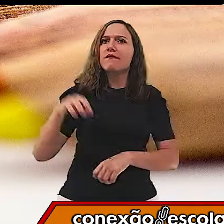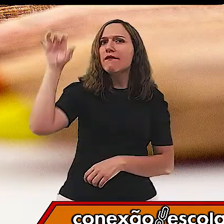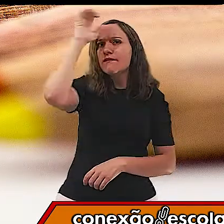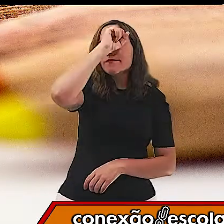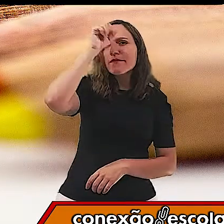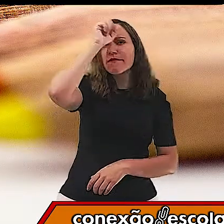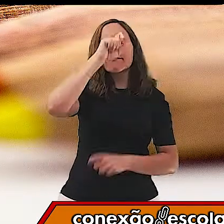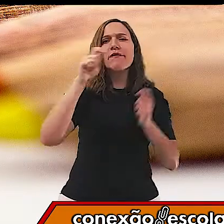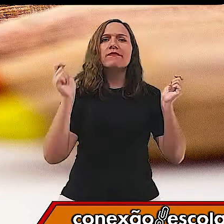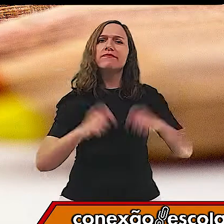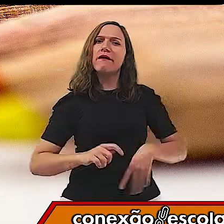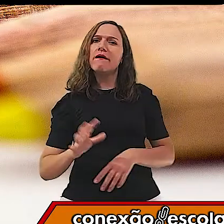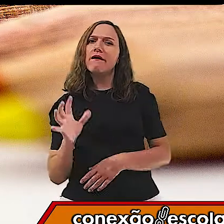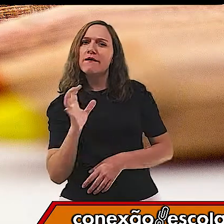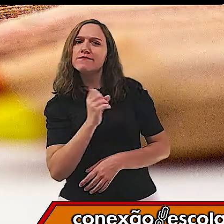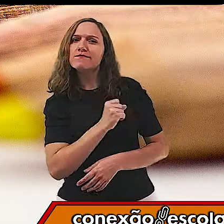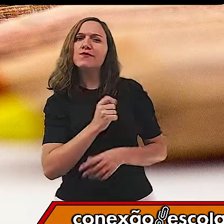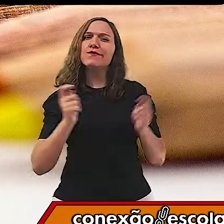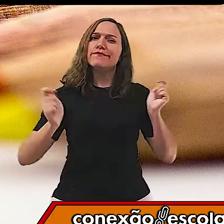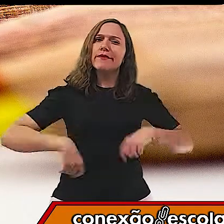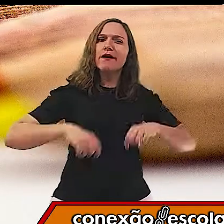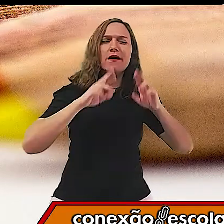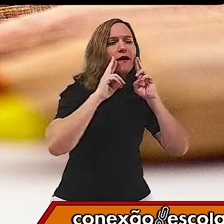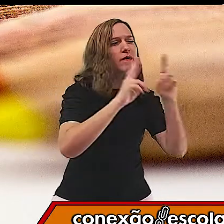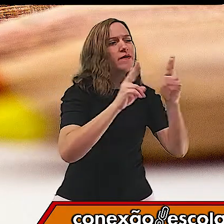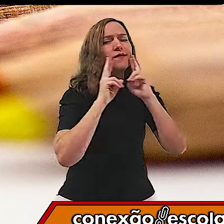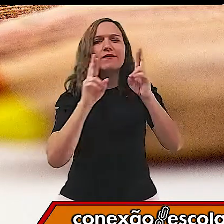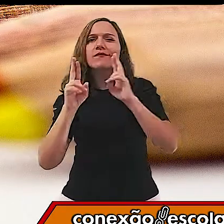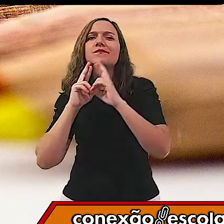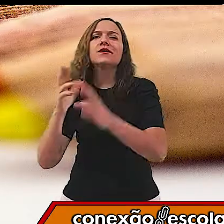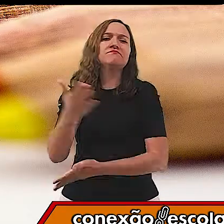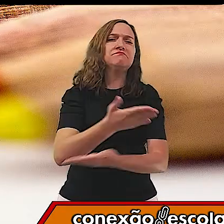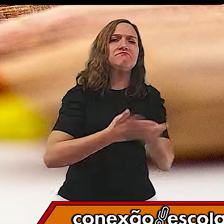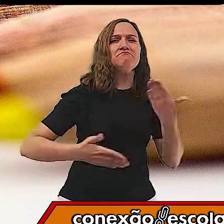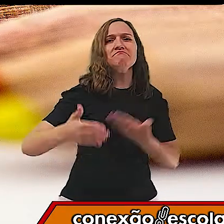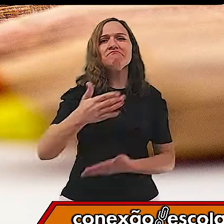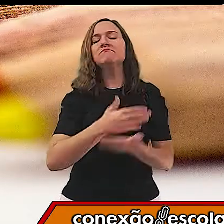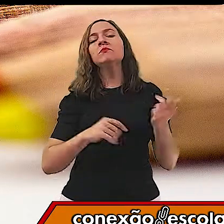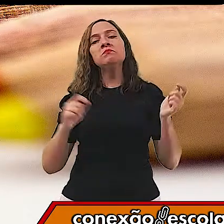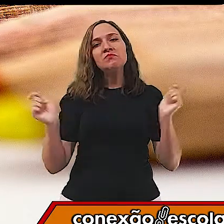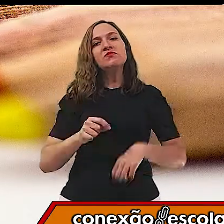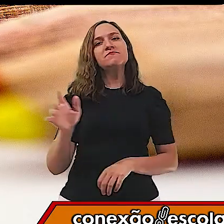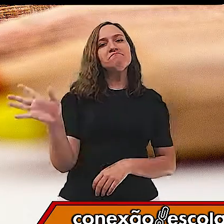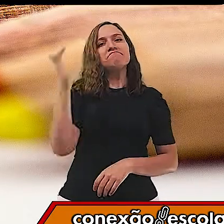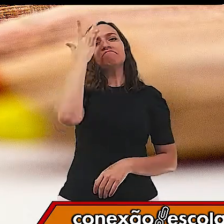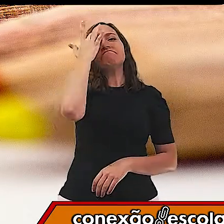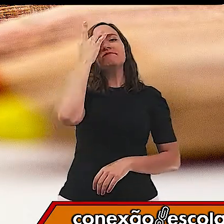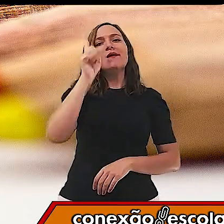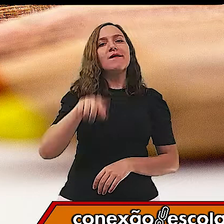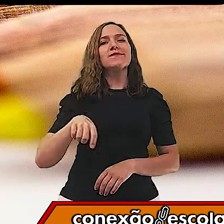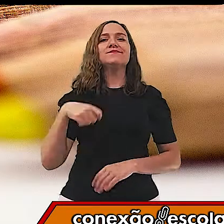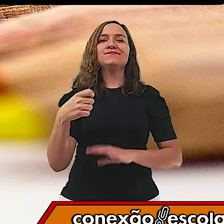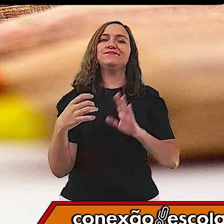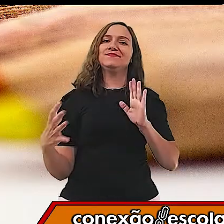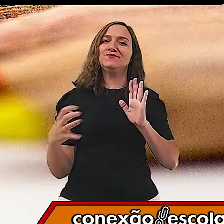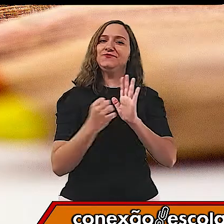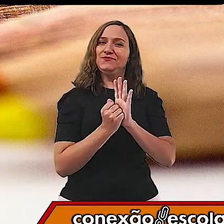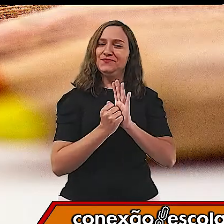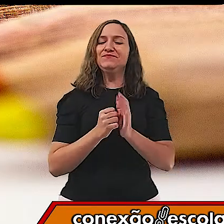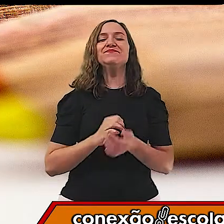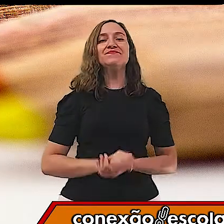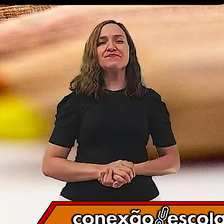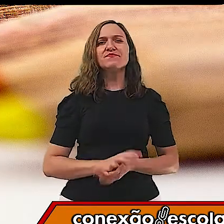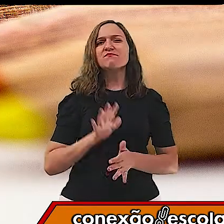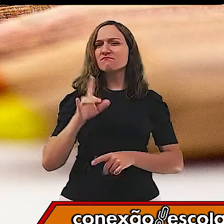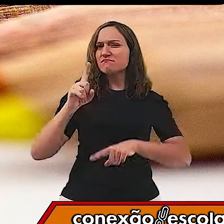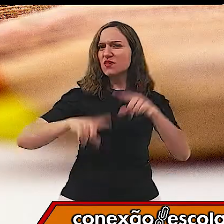somos respeitados, e isso fica marcado. É um tipo de registro. E